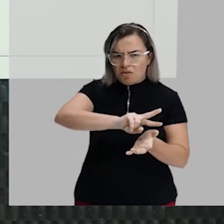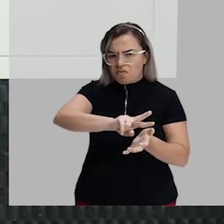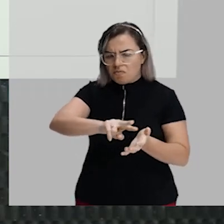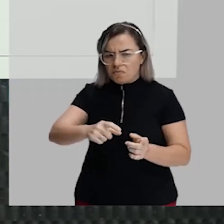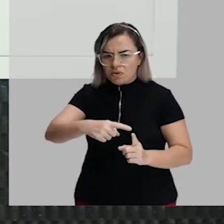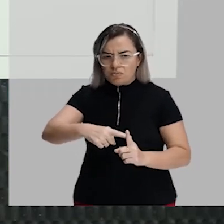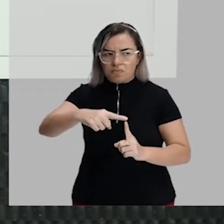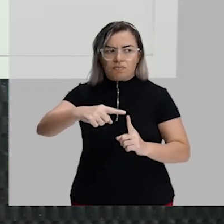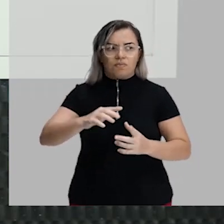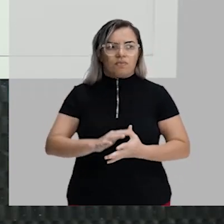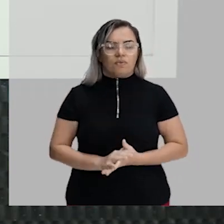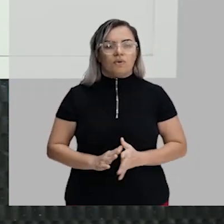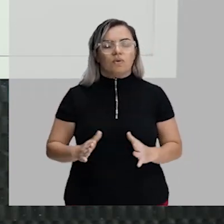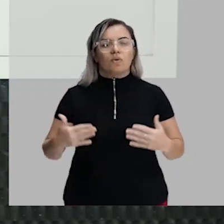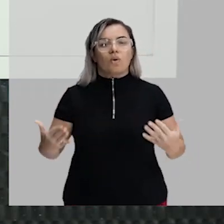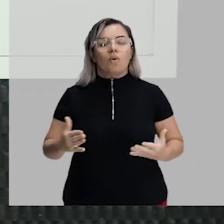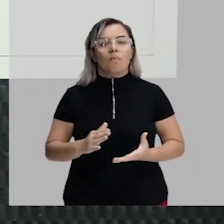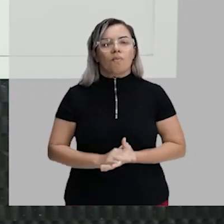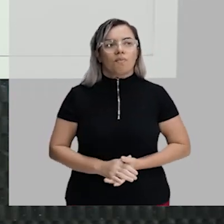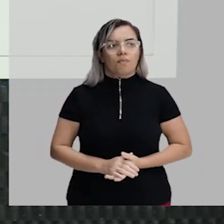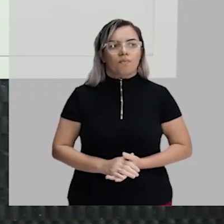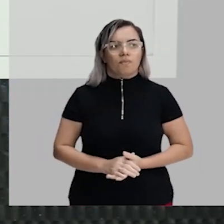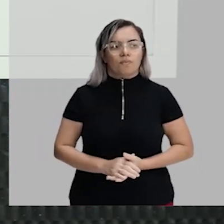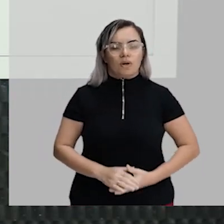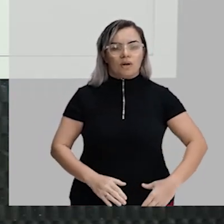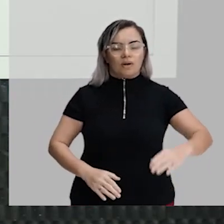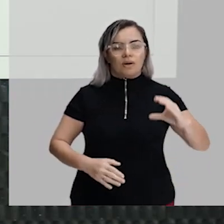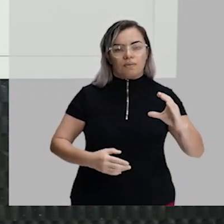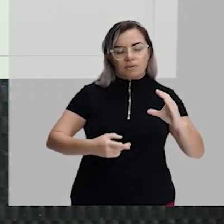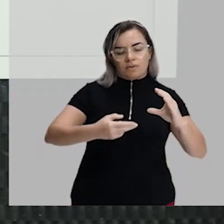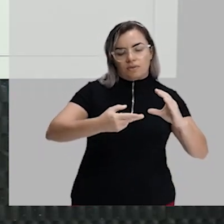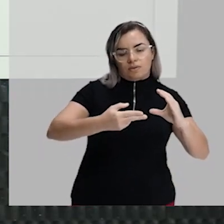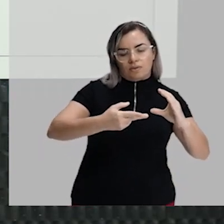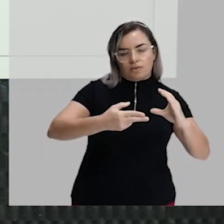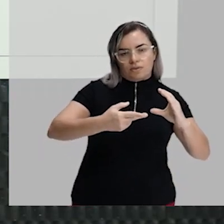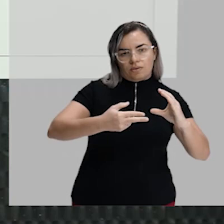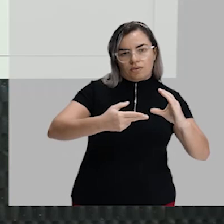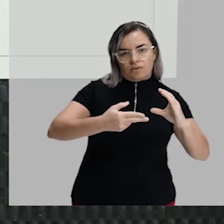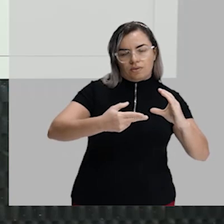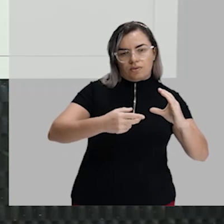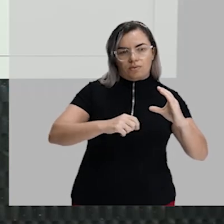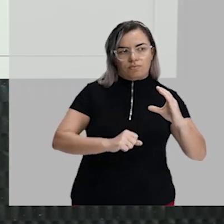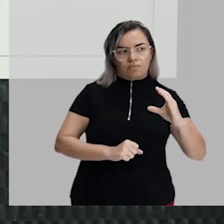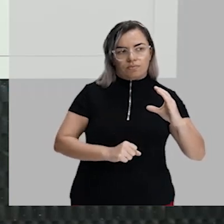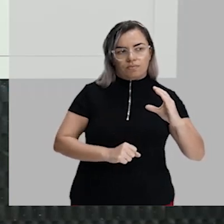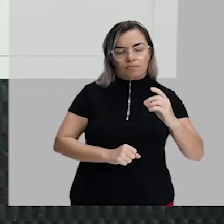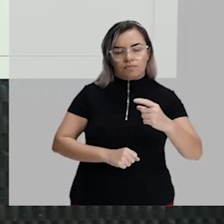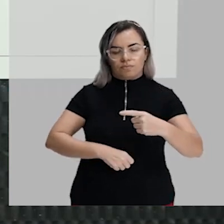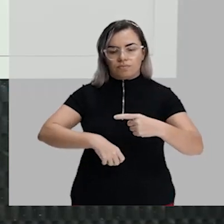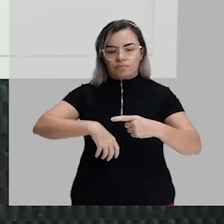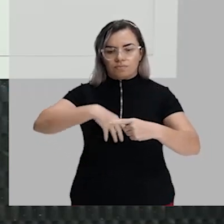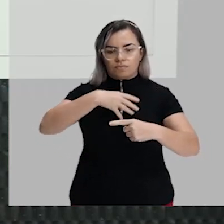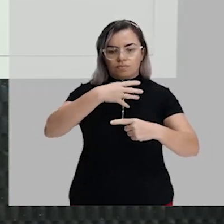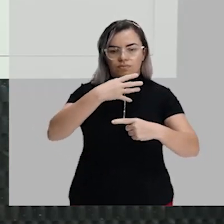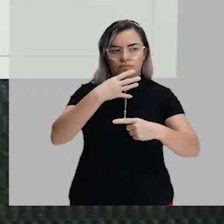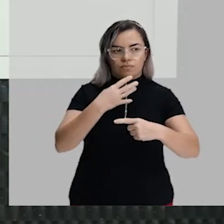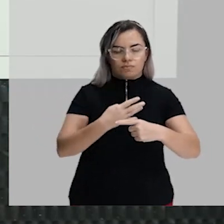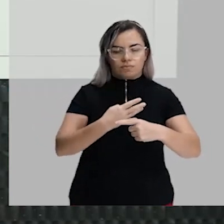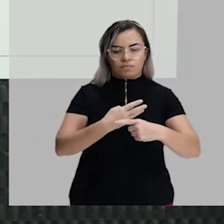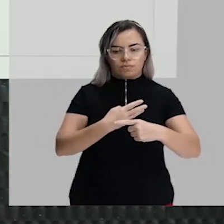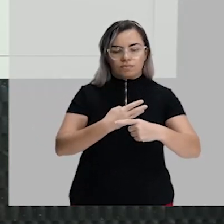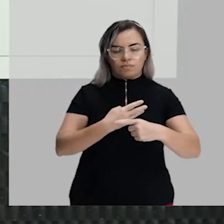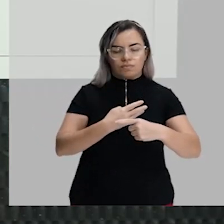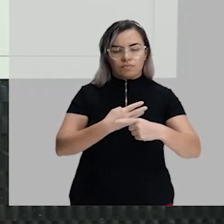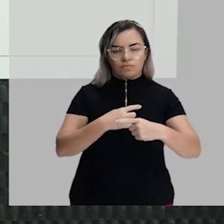capacidade térmica vai ser o quê? A quantidade de calor que foi trocado, que é de 4.000.